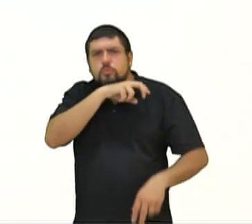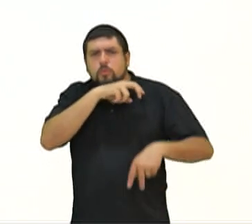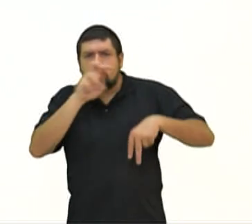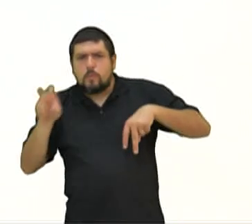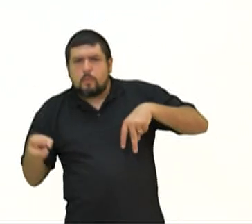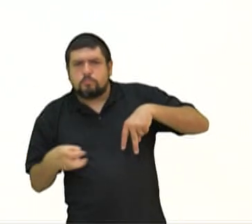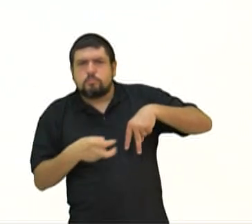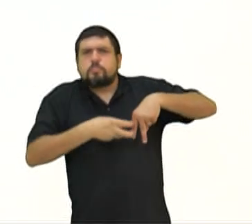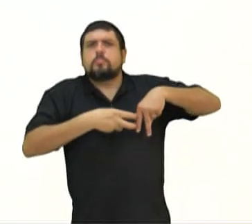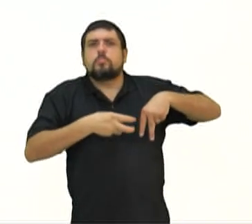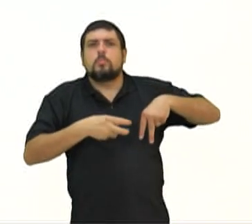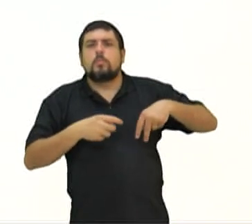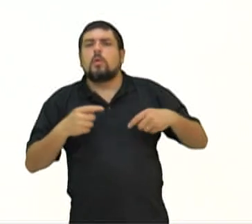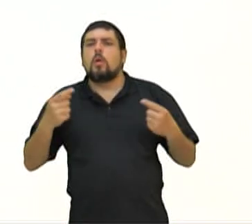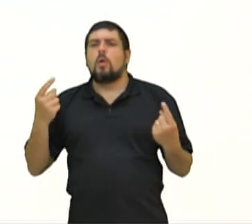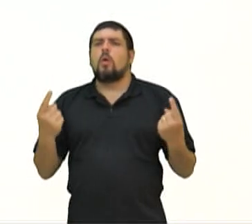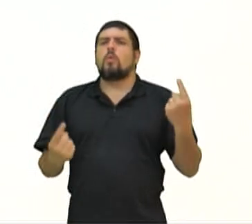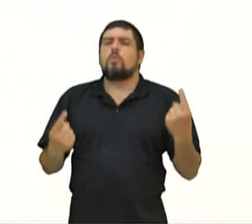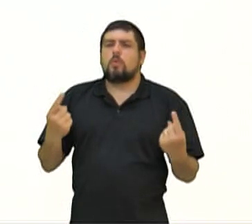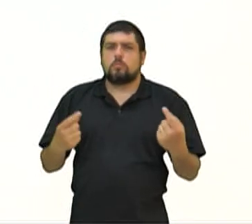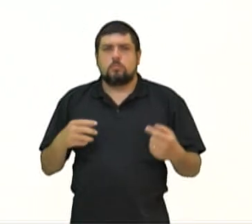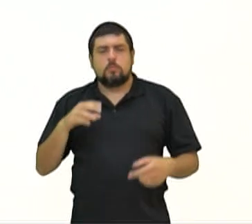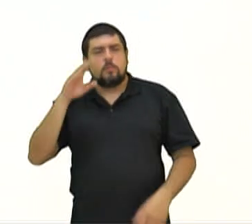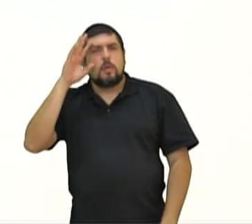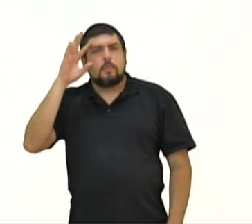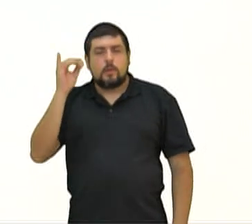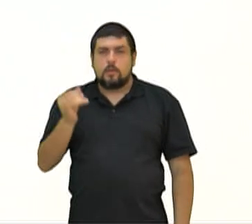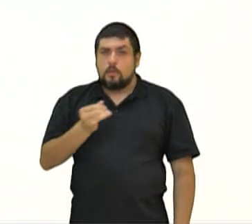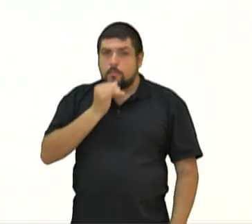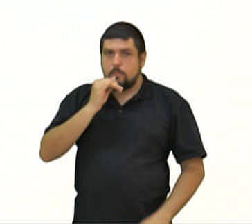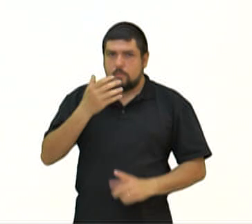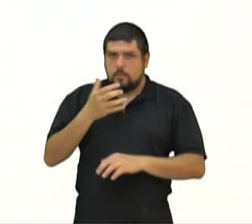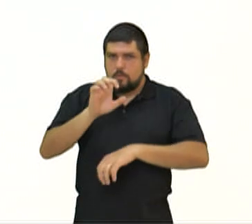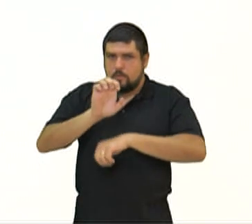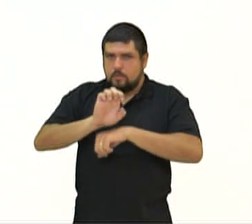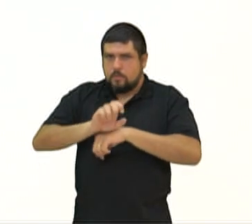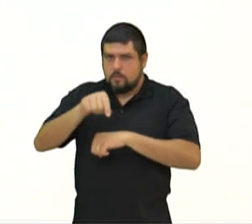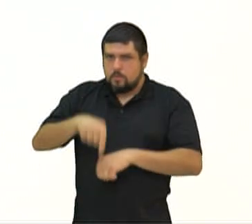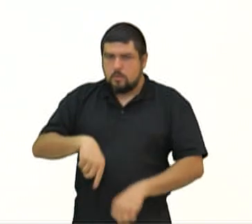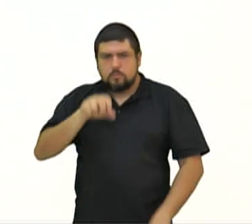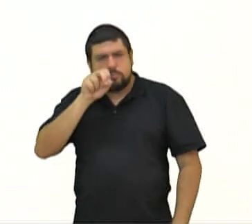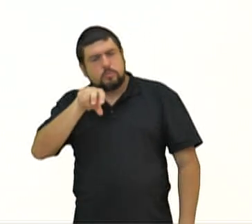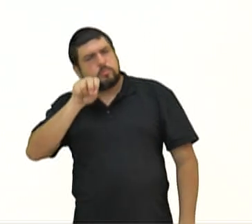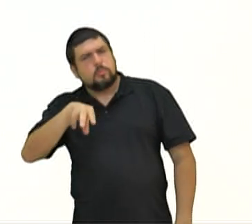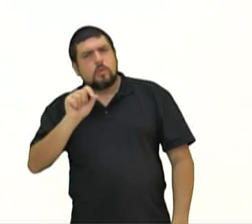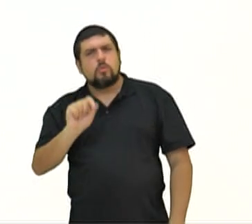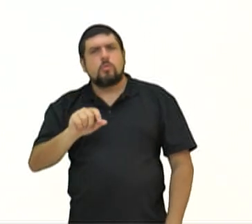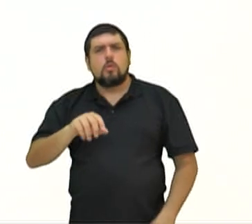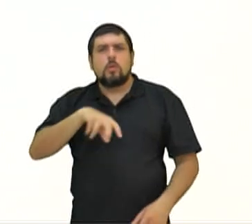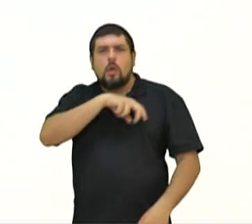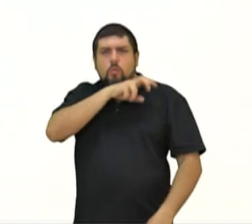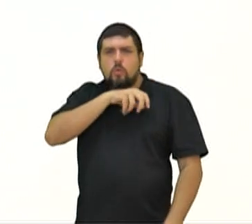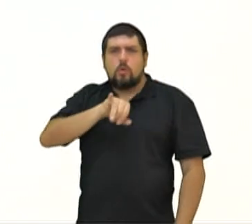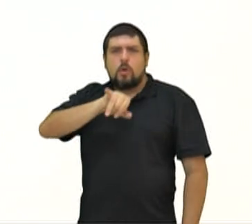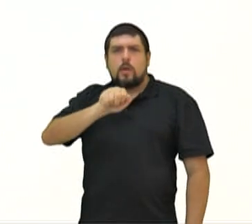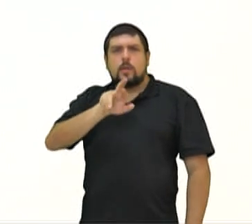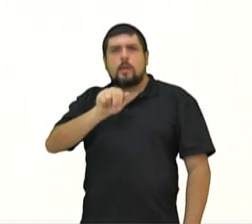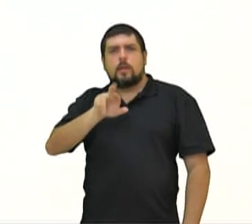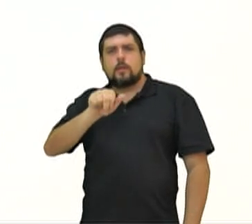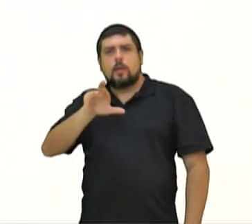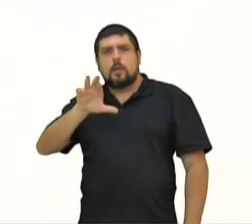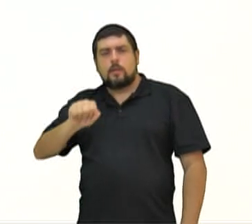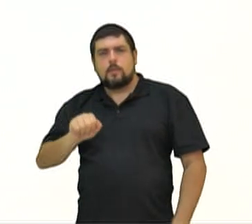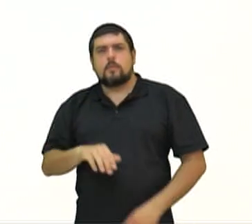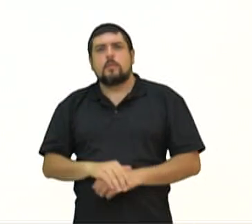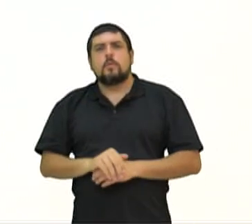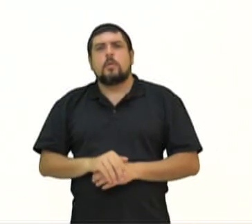peçonhenta? Então, vamos imaginar uma jararaca, né? Aqui no nosso estado é bem comum um acidente com esse tipo de serpente.